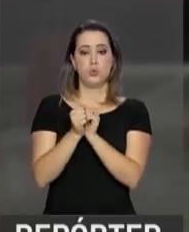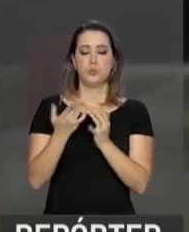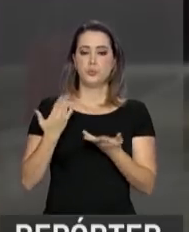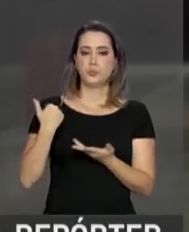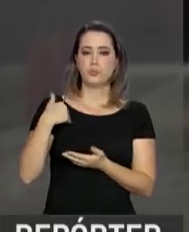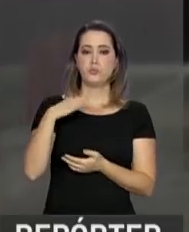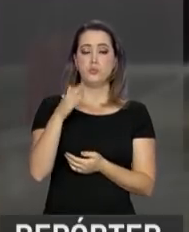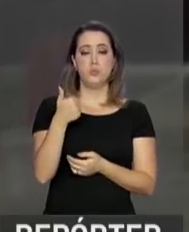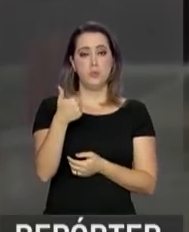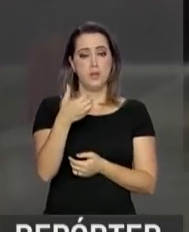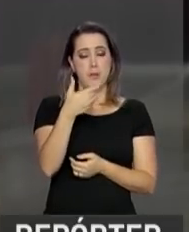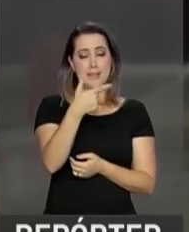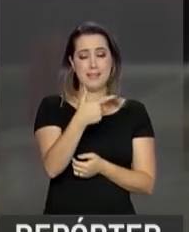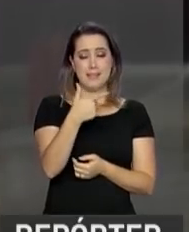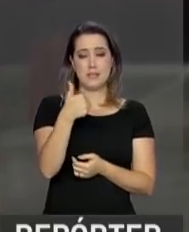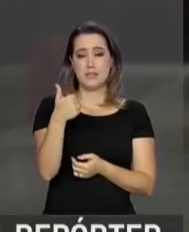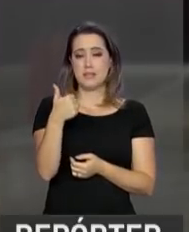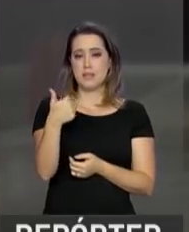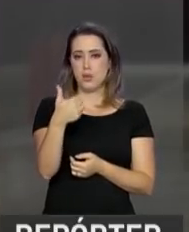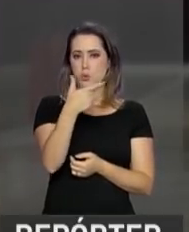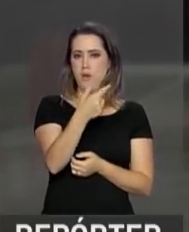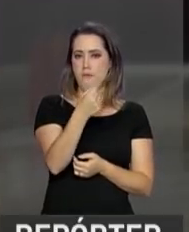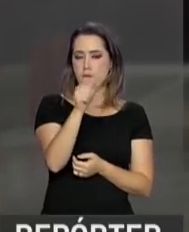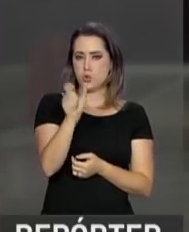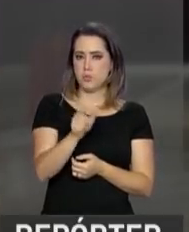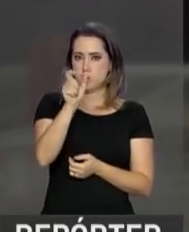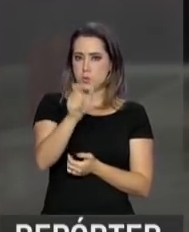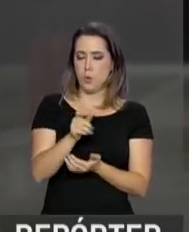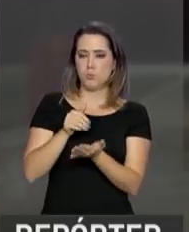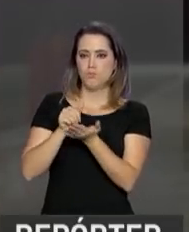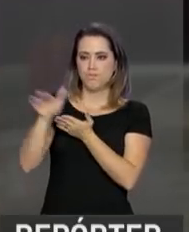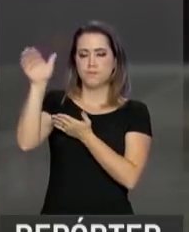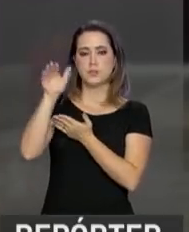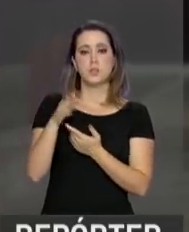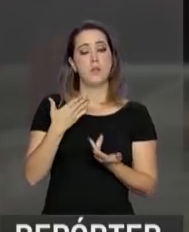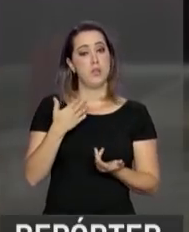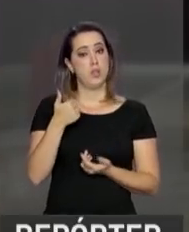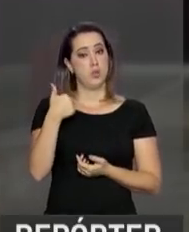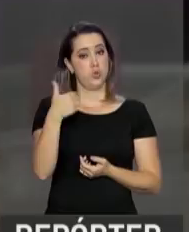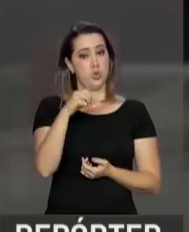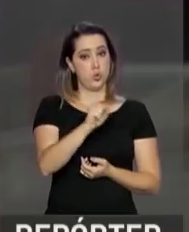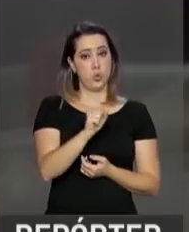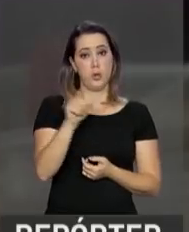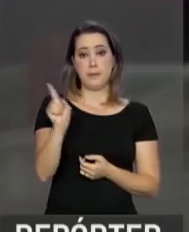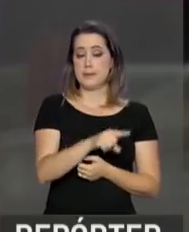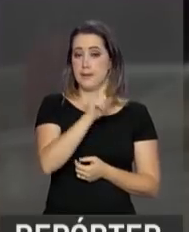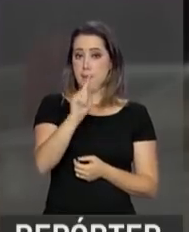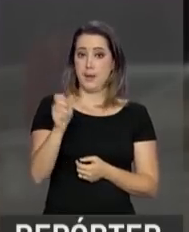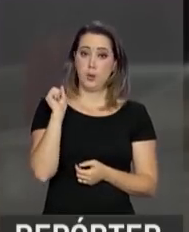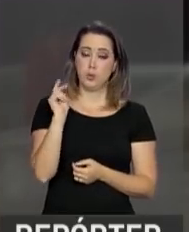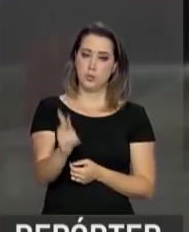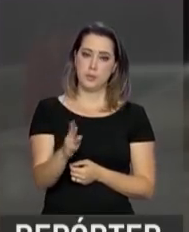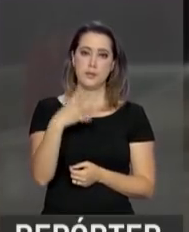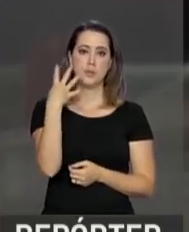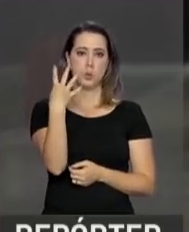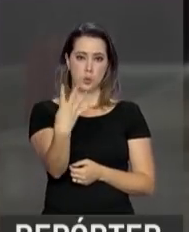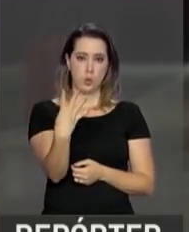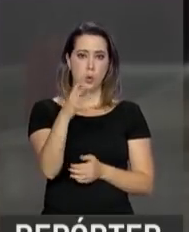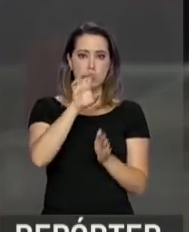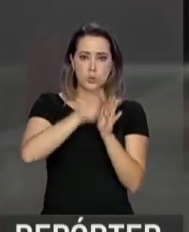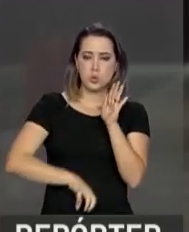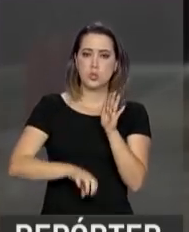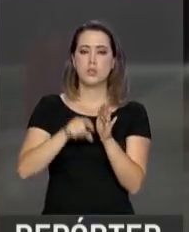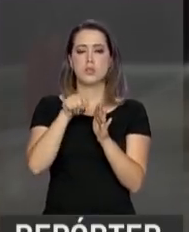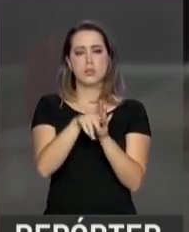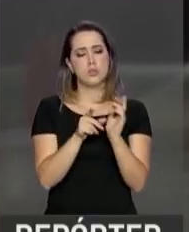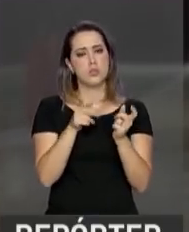foram 120 demissões de funcionários efetivos, 18 cassações de aposentadorias e 4 destituições